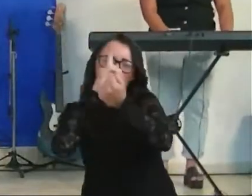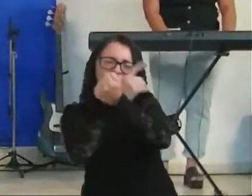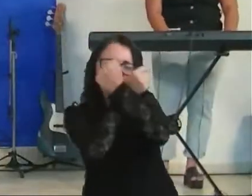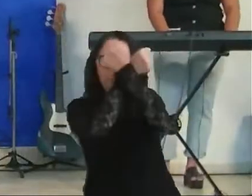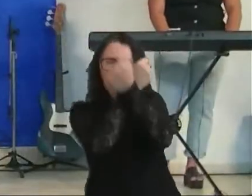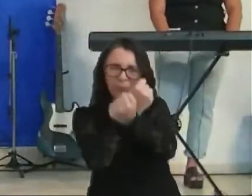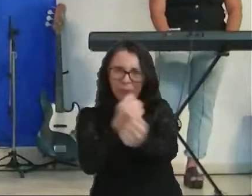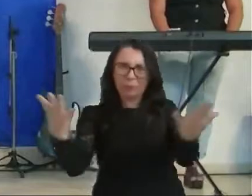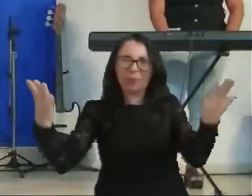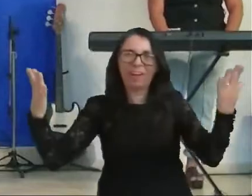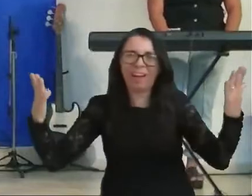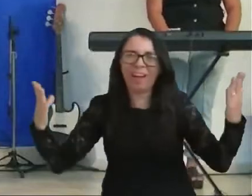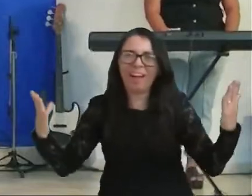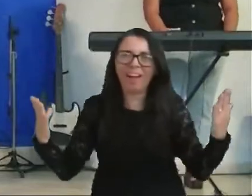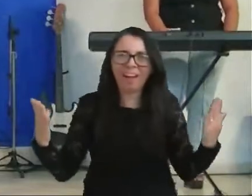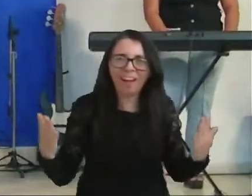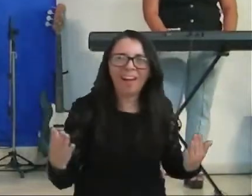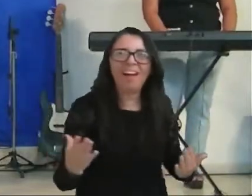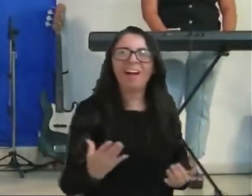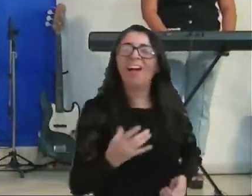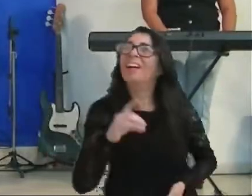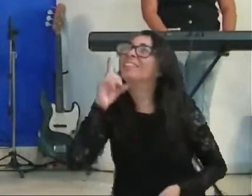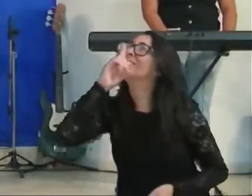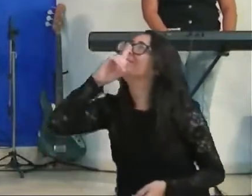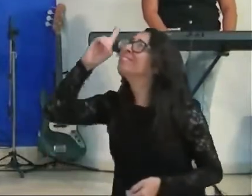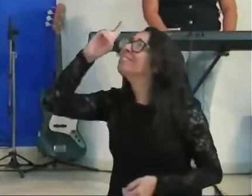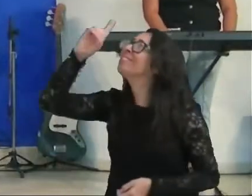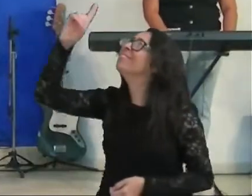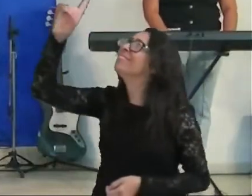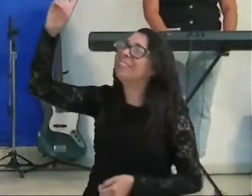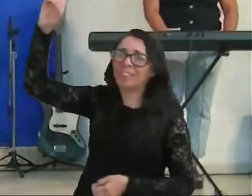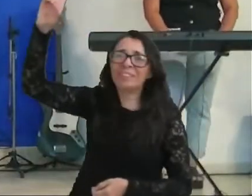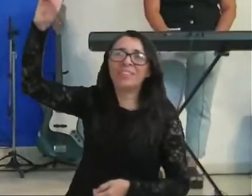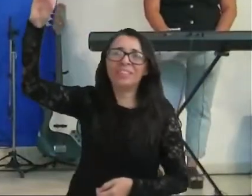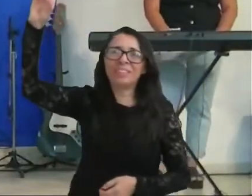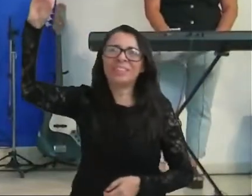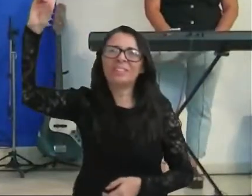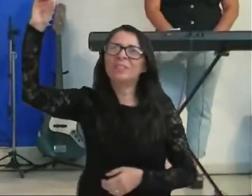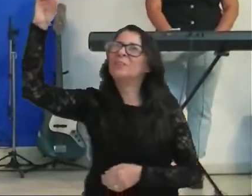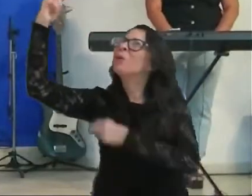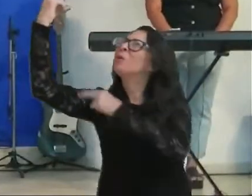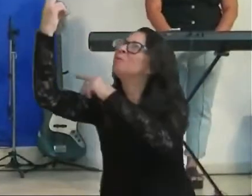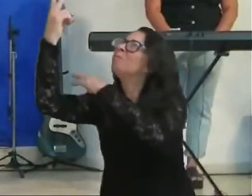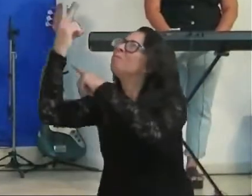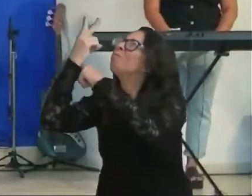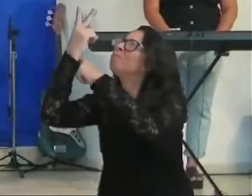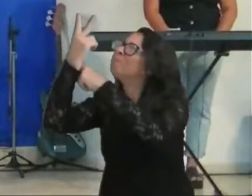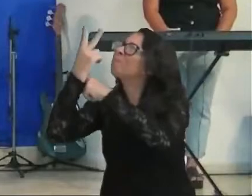Escudo e proteção.